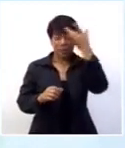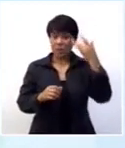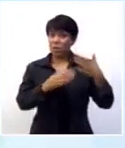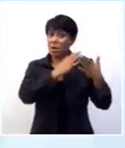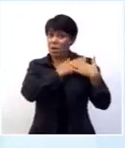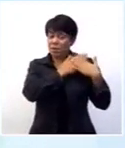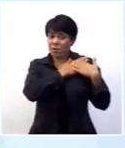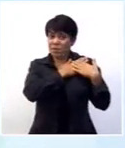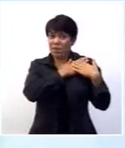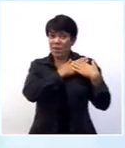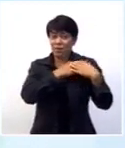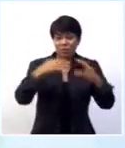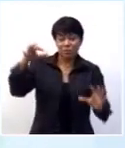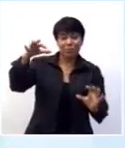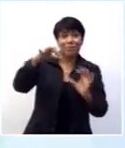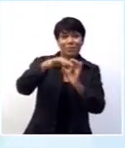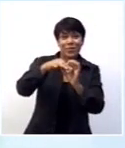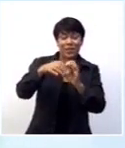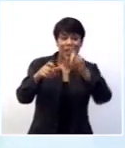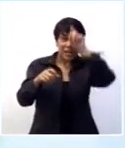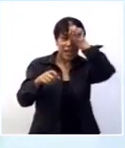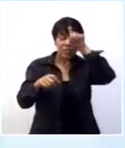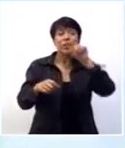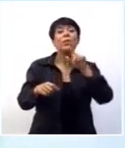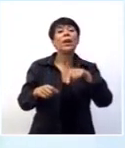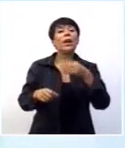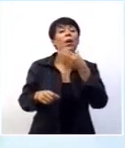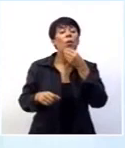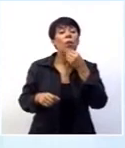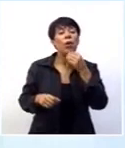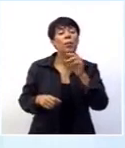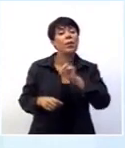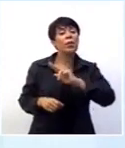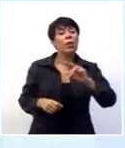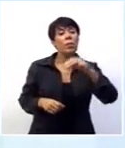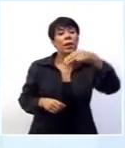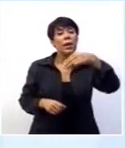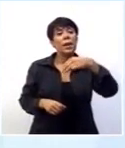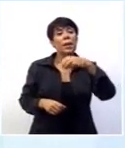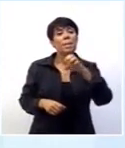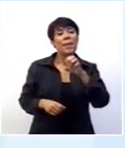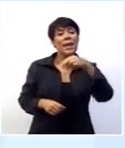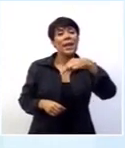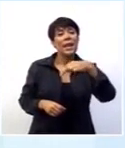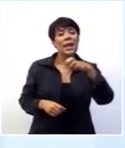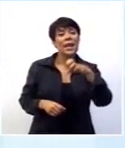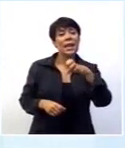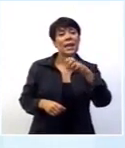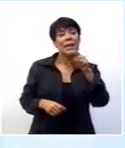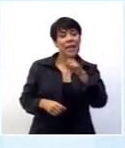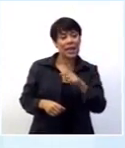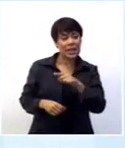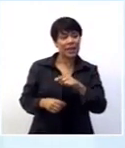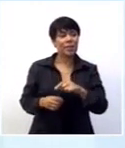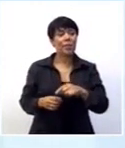e o Baixo Egito é um cara chamado Menés, no caso aqui é o rei Menés, que ele era rei do Alto Egito,